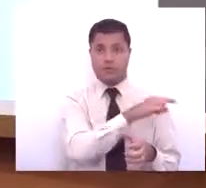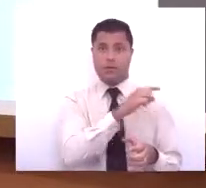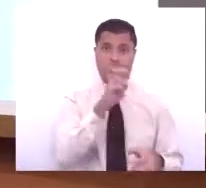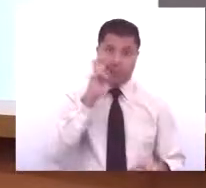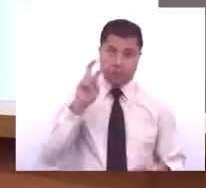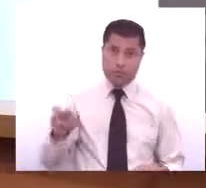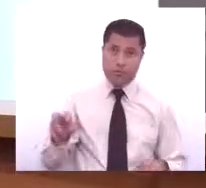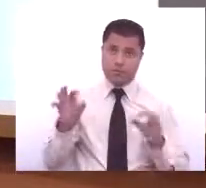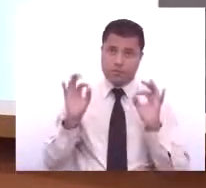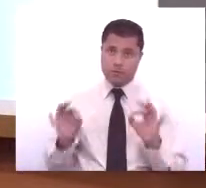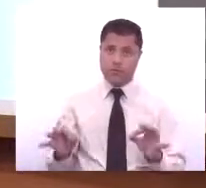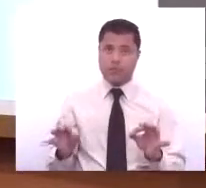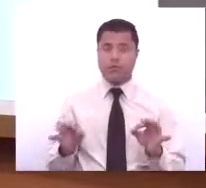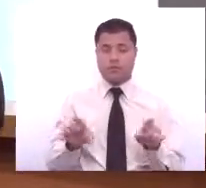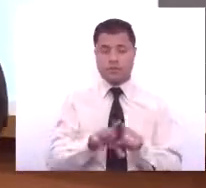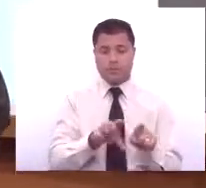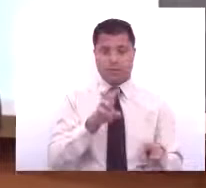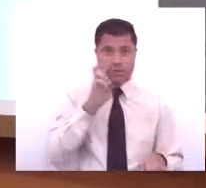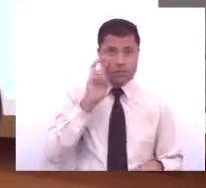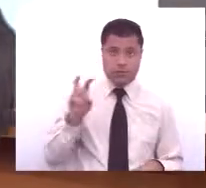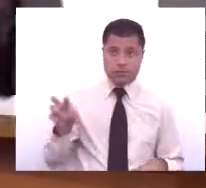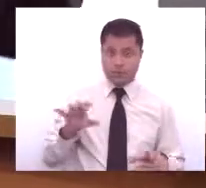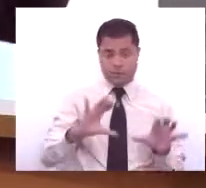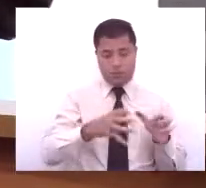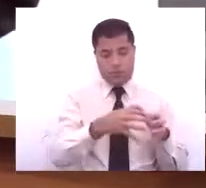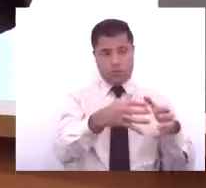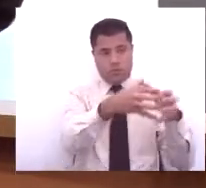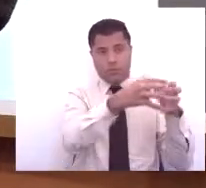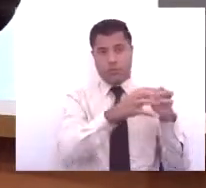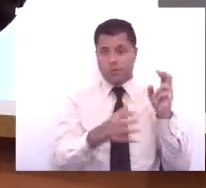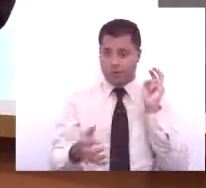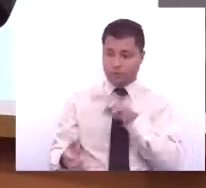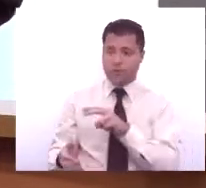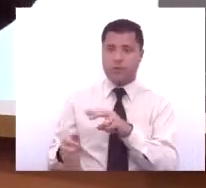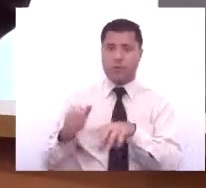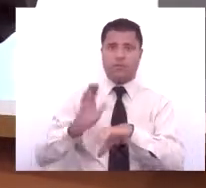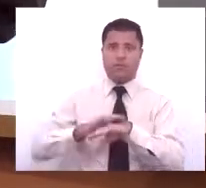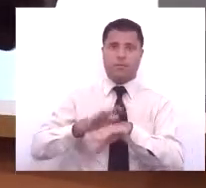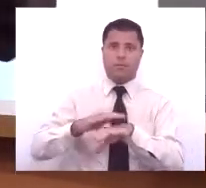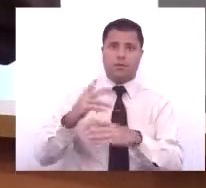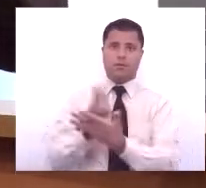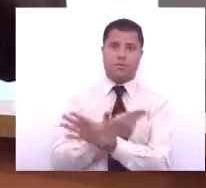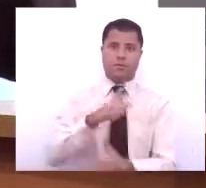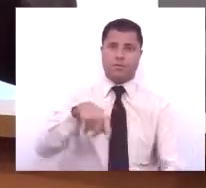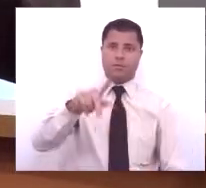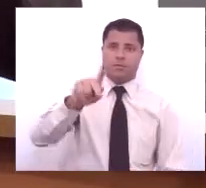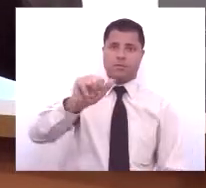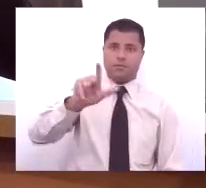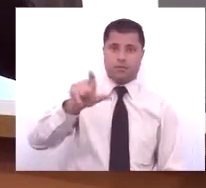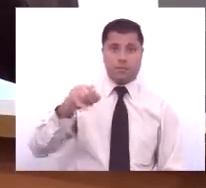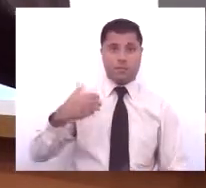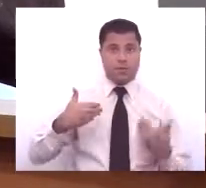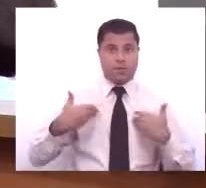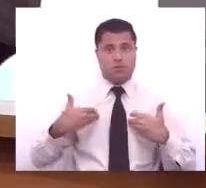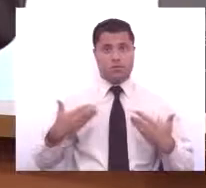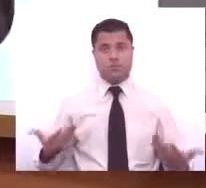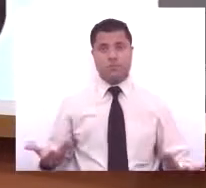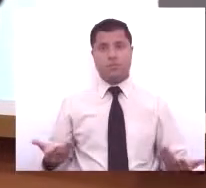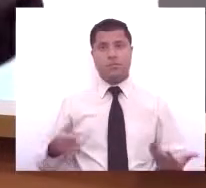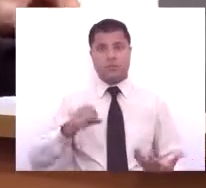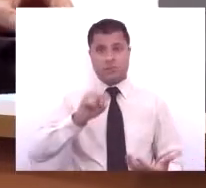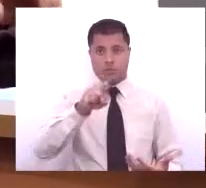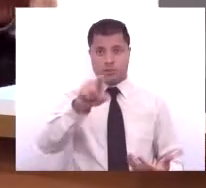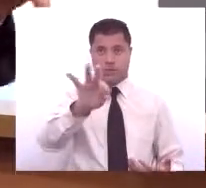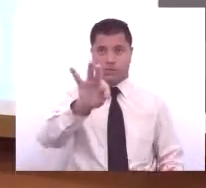e que o magistrado reconheceu que fui eu. Se vocês pegarem no TSE, inclusive foi